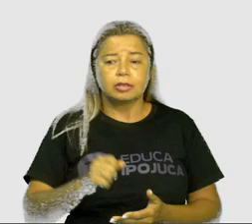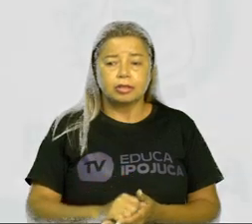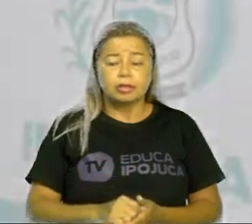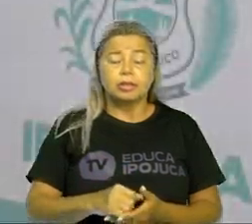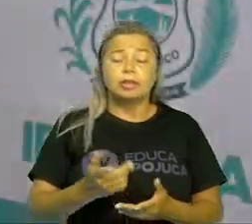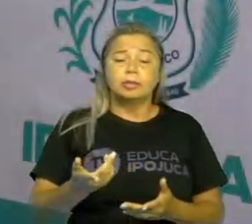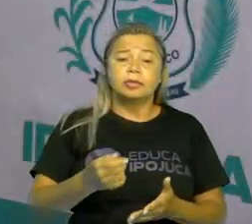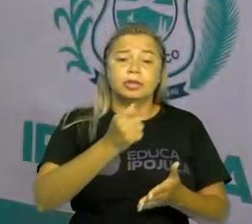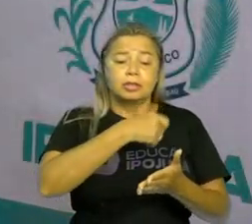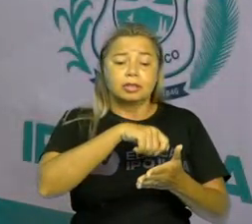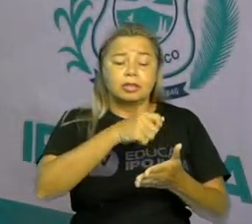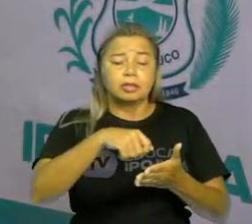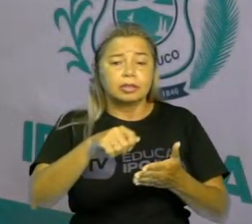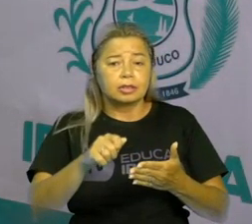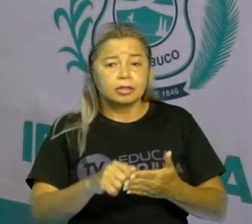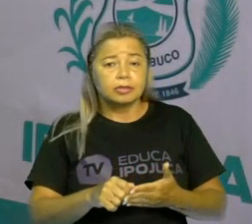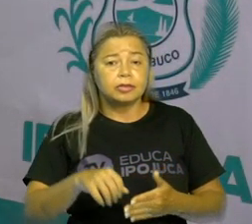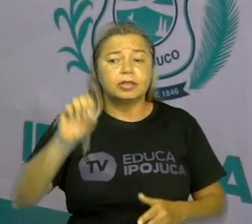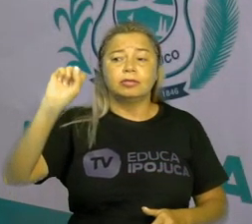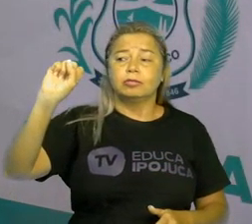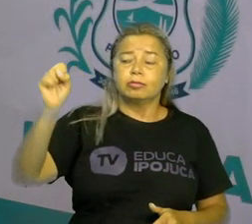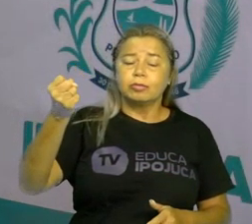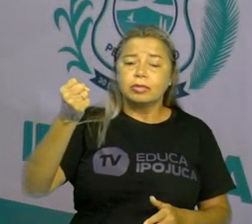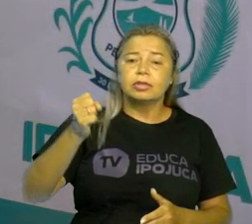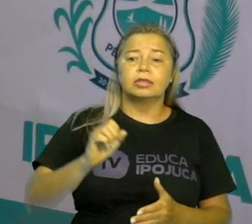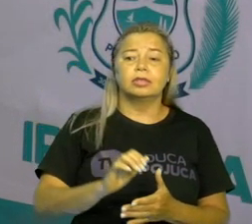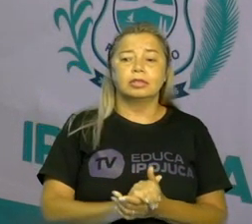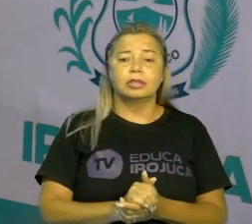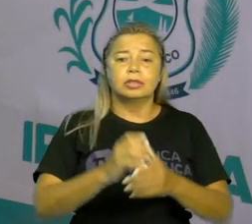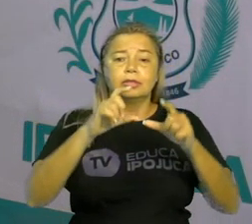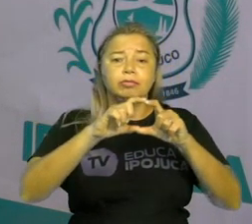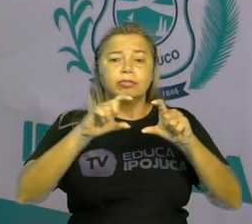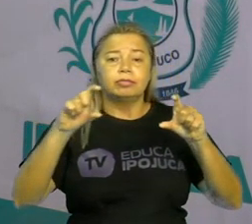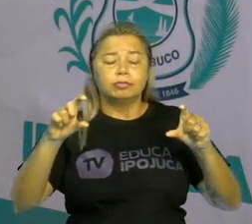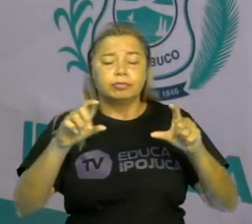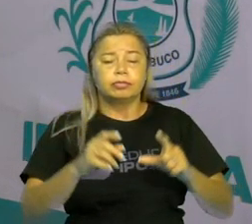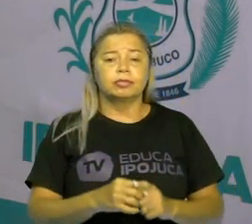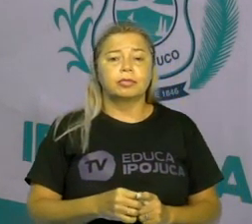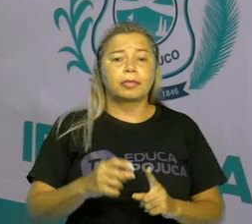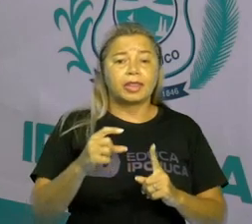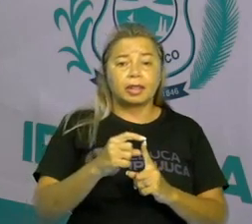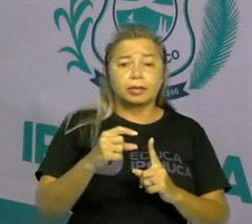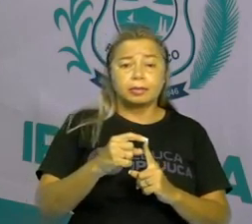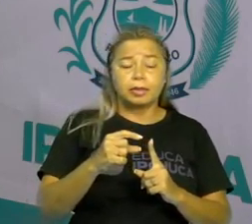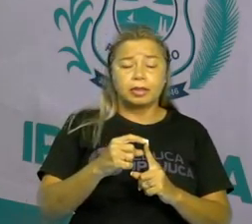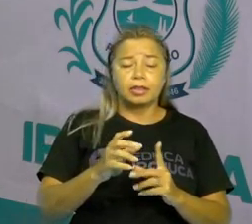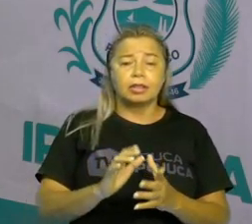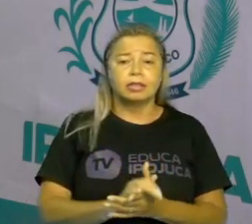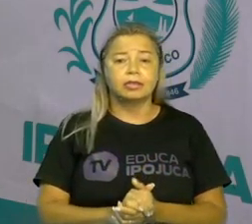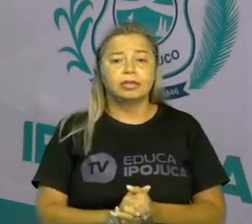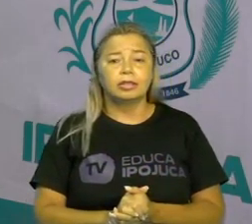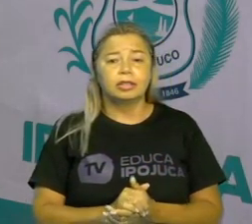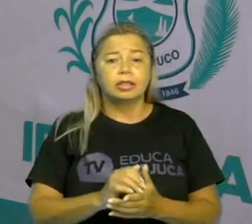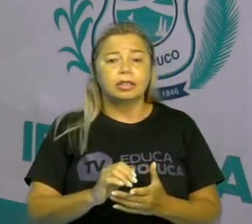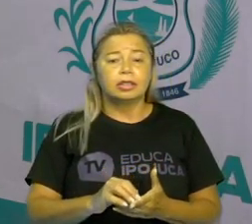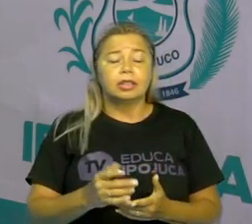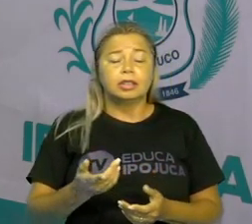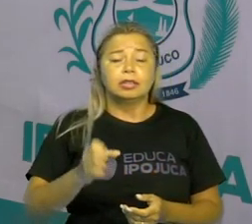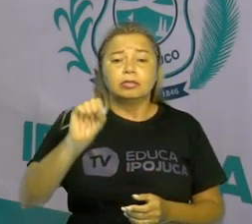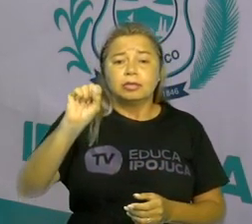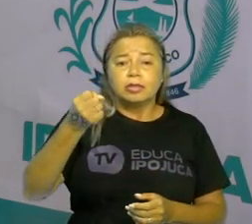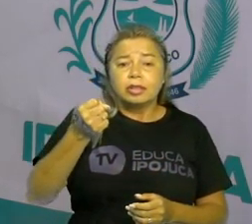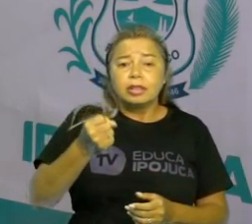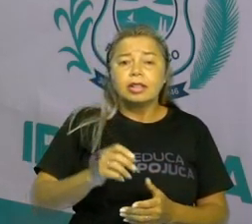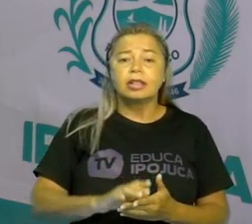acrescentar o USB no final certo ao invés de colocar o S eu vou colocar é esse